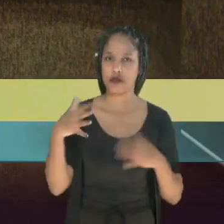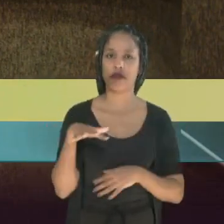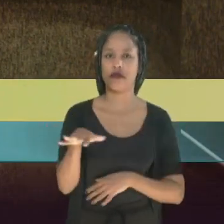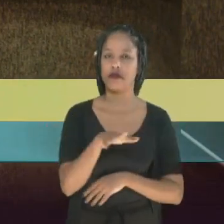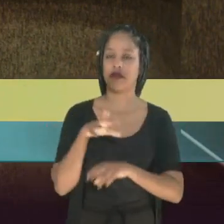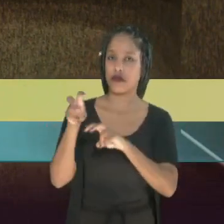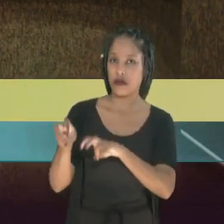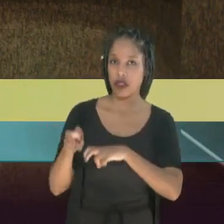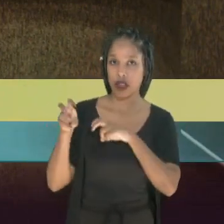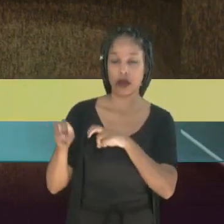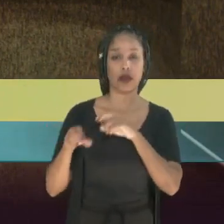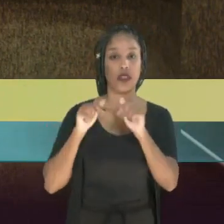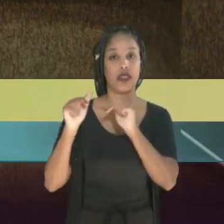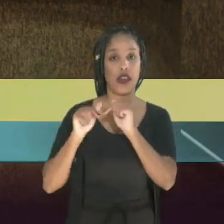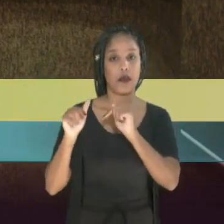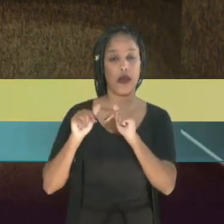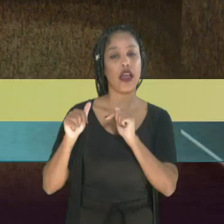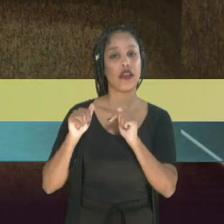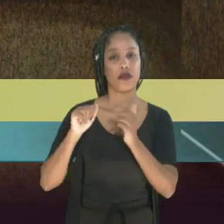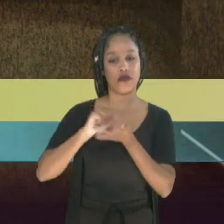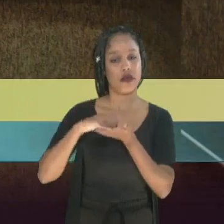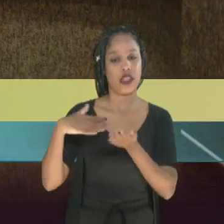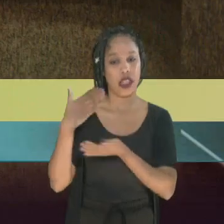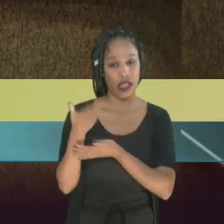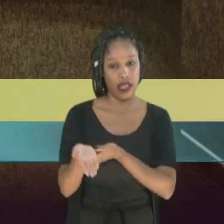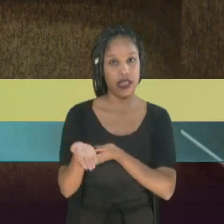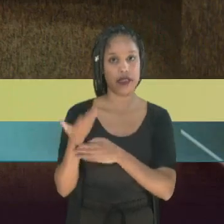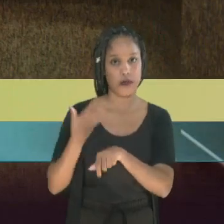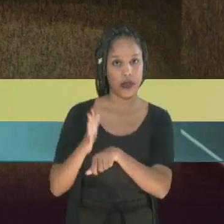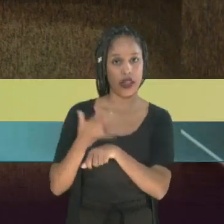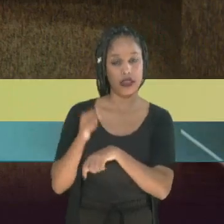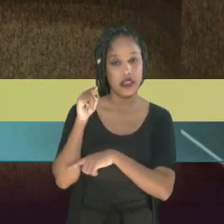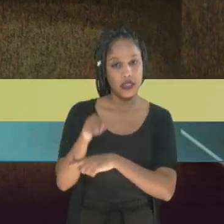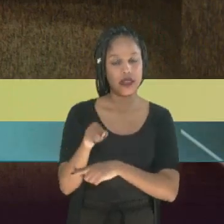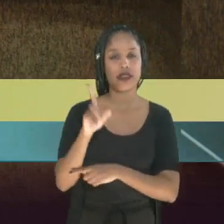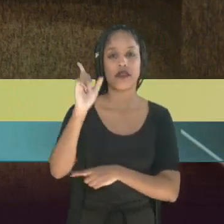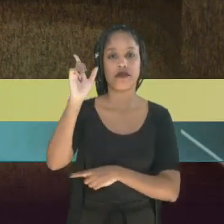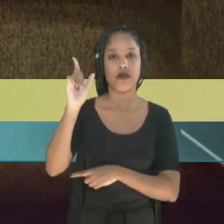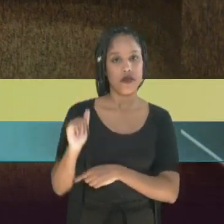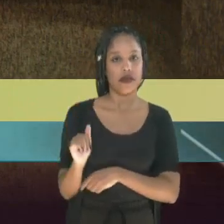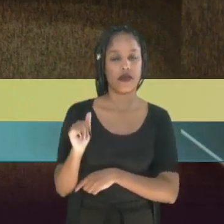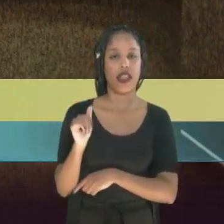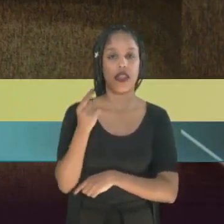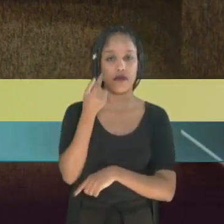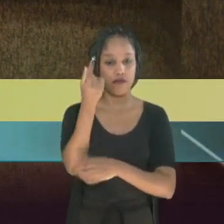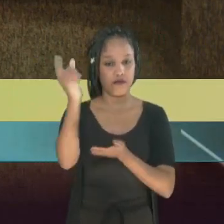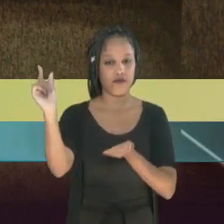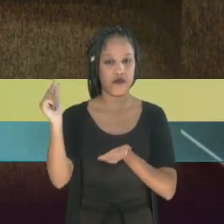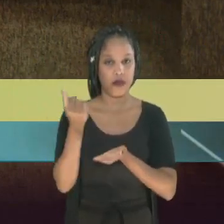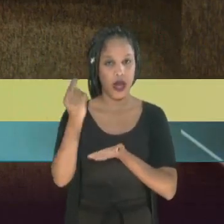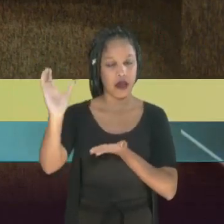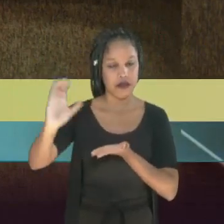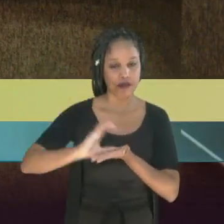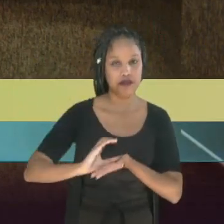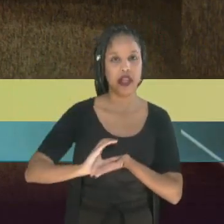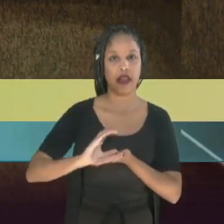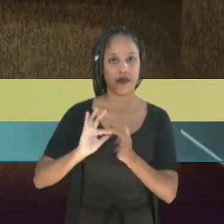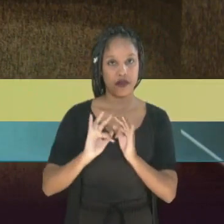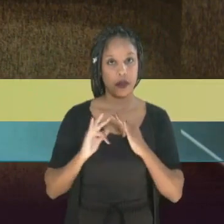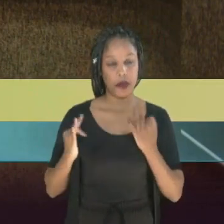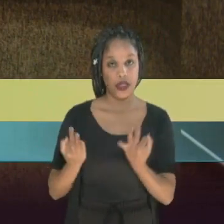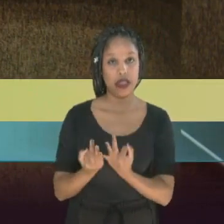que atuam nessa atividade, e essa atividade é uma fonte de renda para essas famílias. Então, eu acredito que